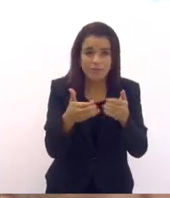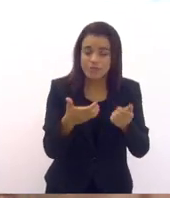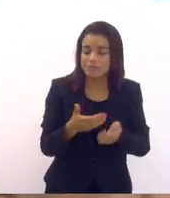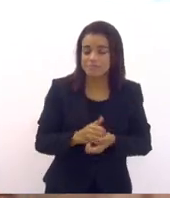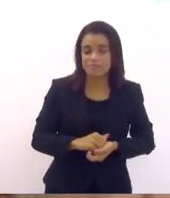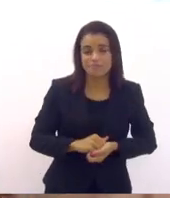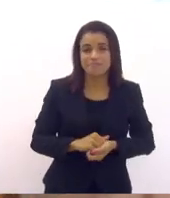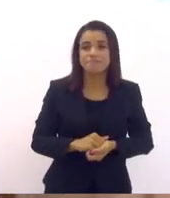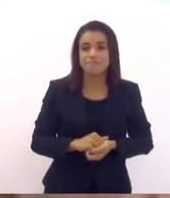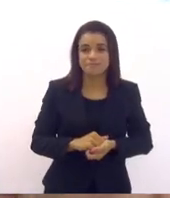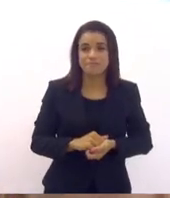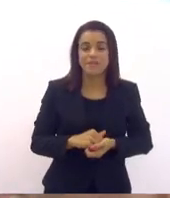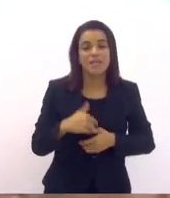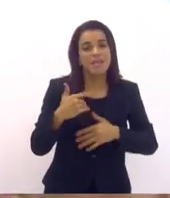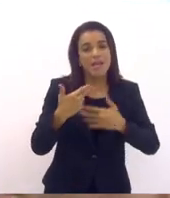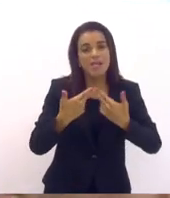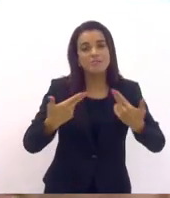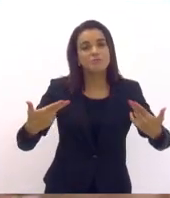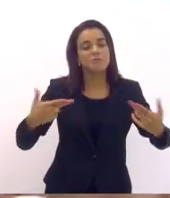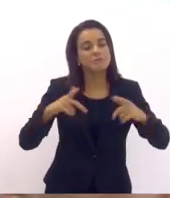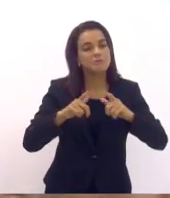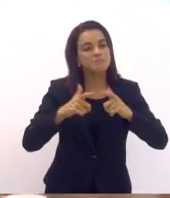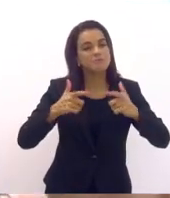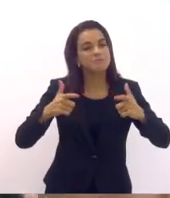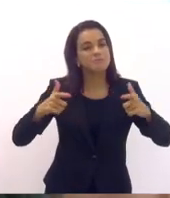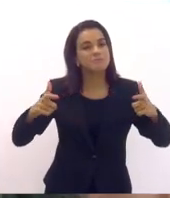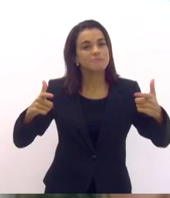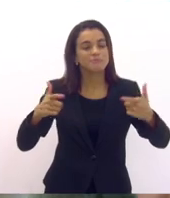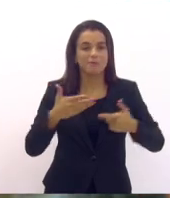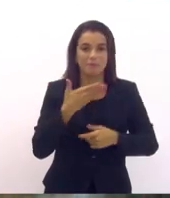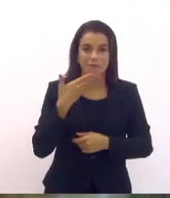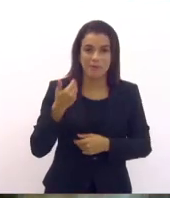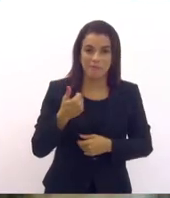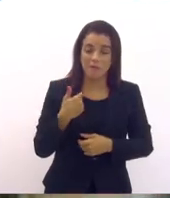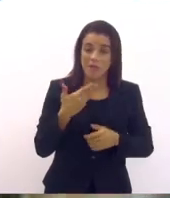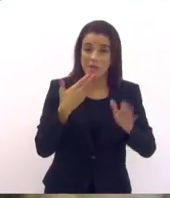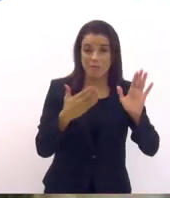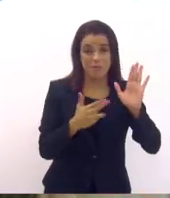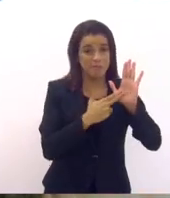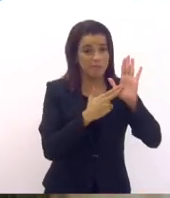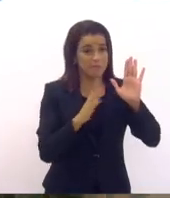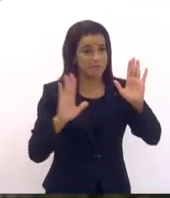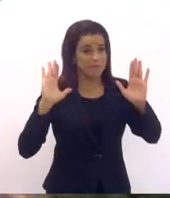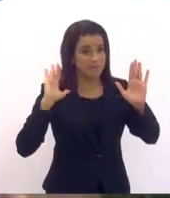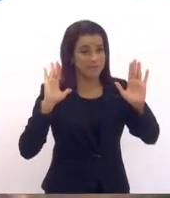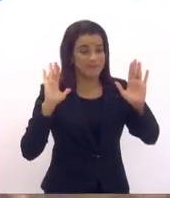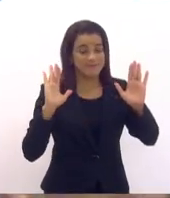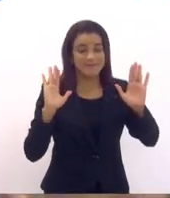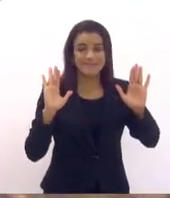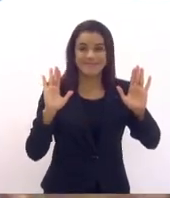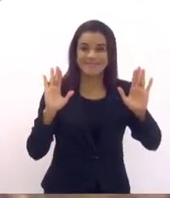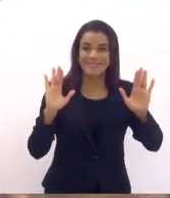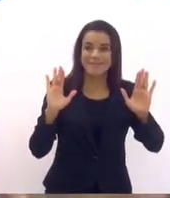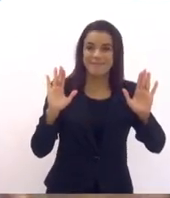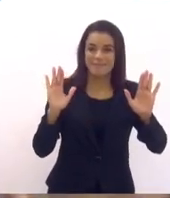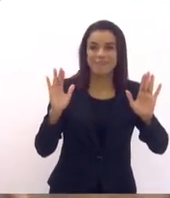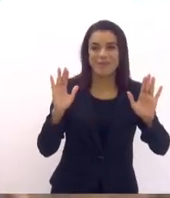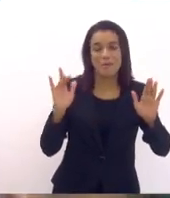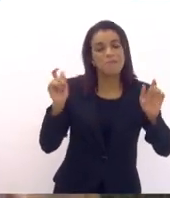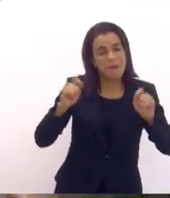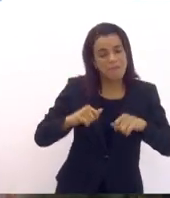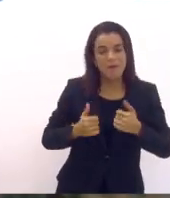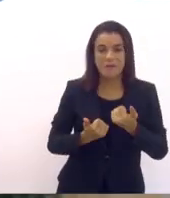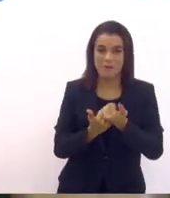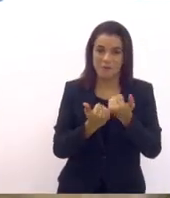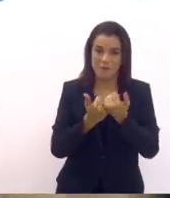né E aí as coisas acontecem de uma forma boa então essa é a minha promessa e não mais do que isso Mas podem